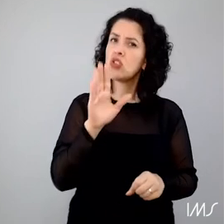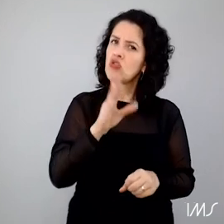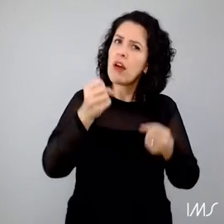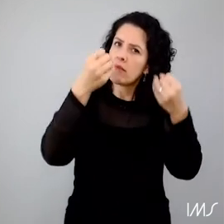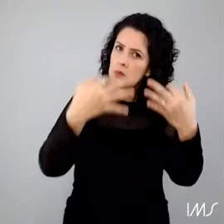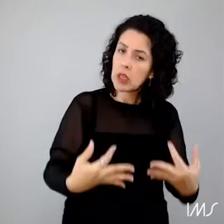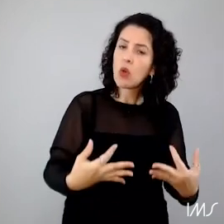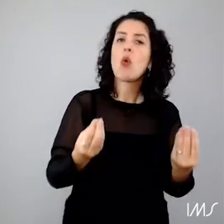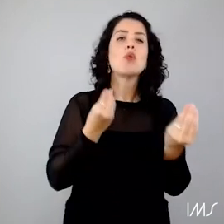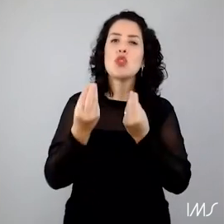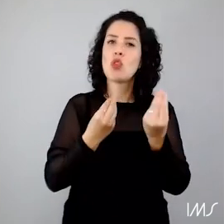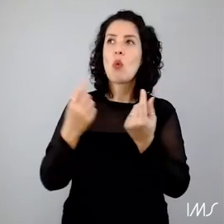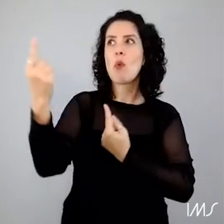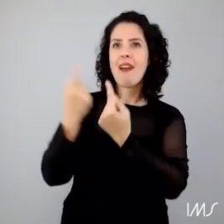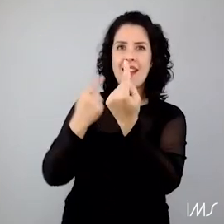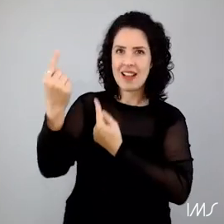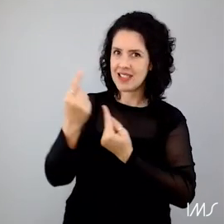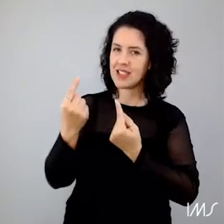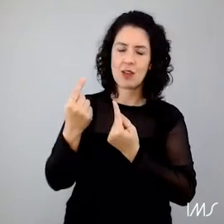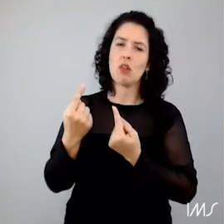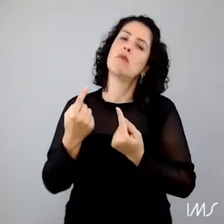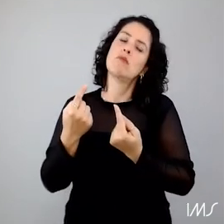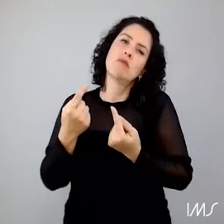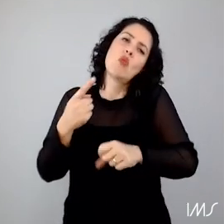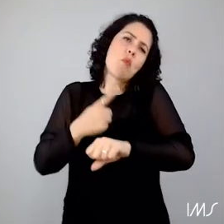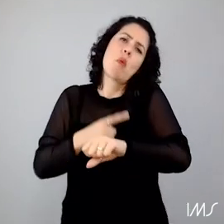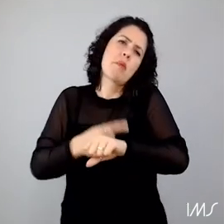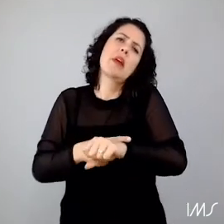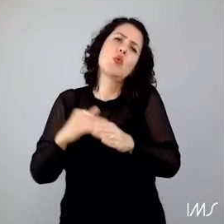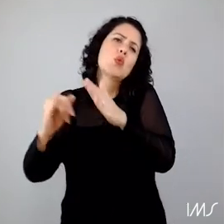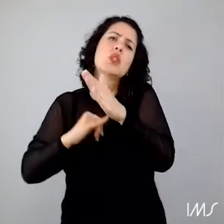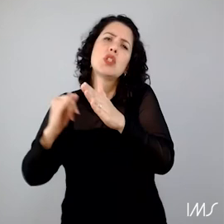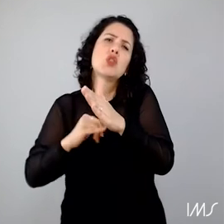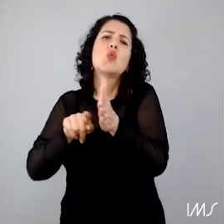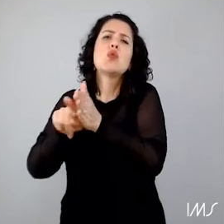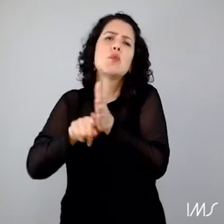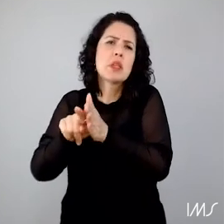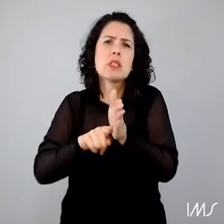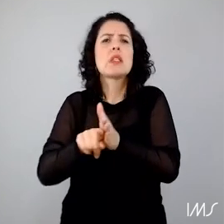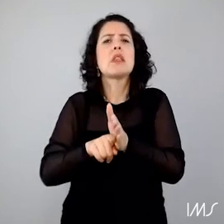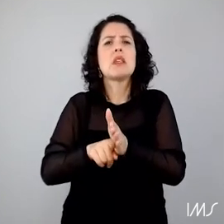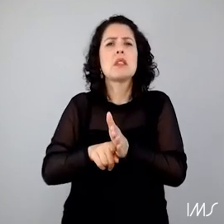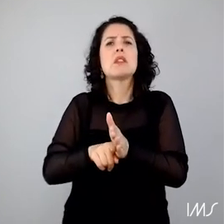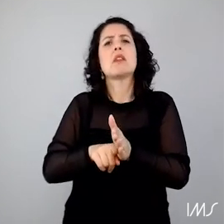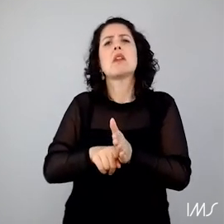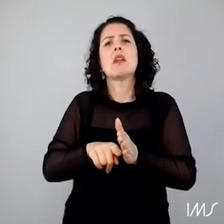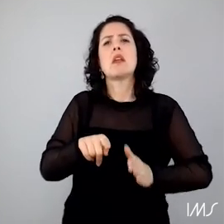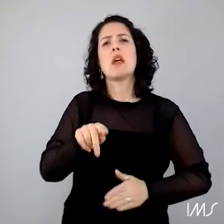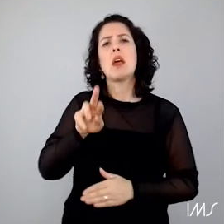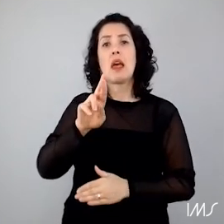de pesquisa, do próprio Museu de Fotografia, né, na George Eastman House. E